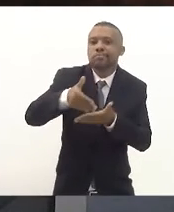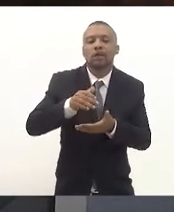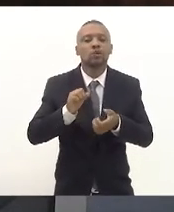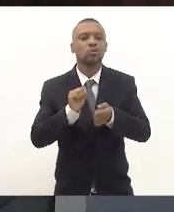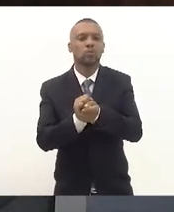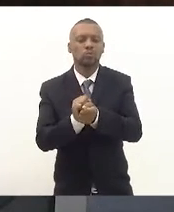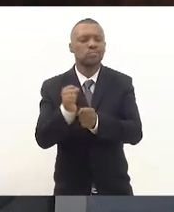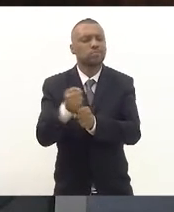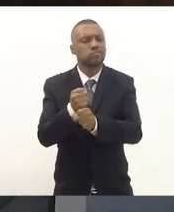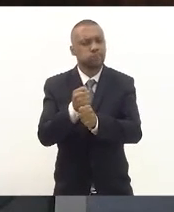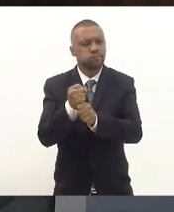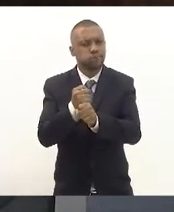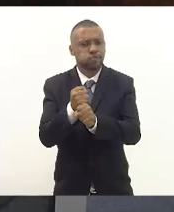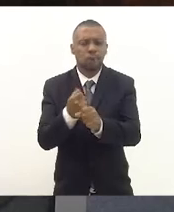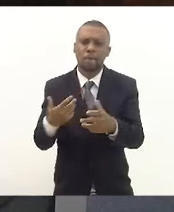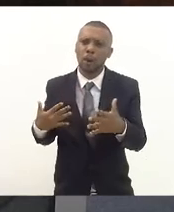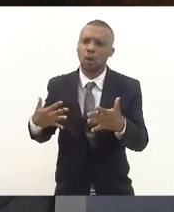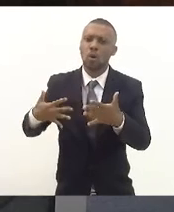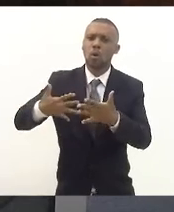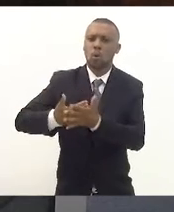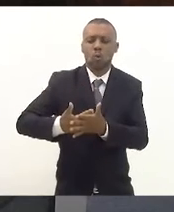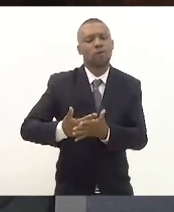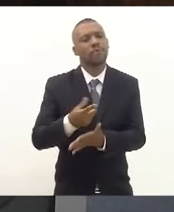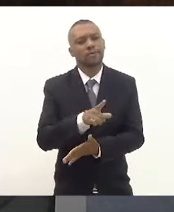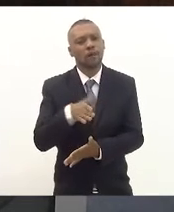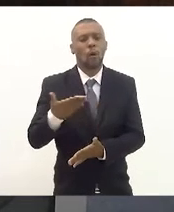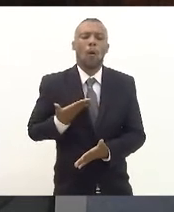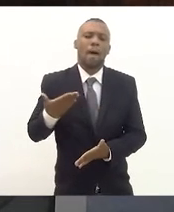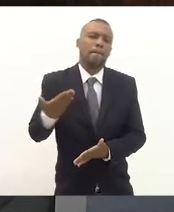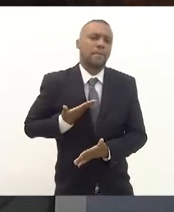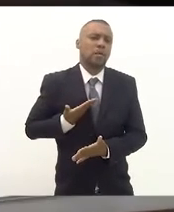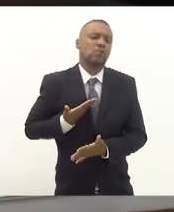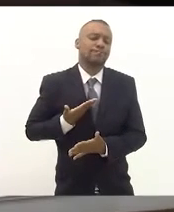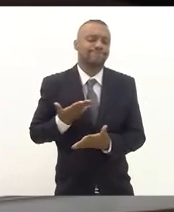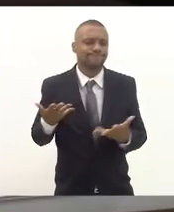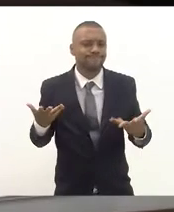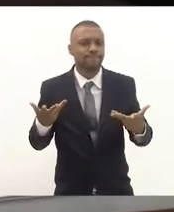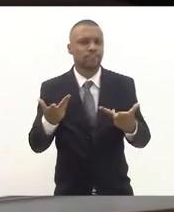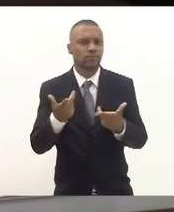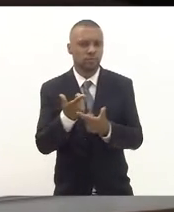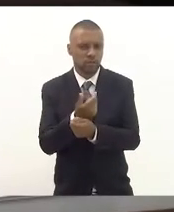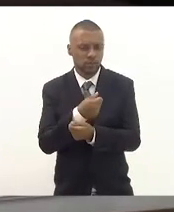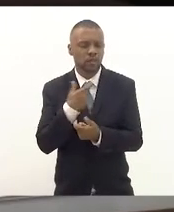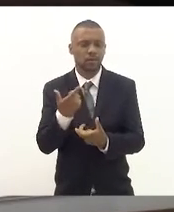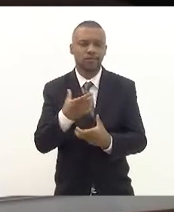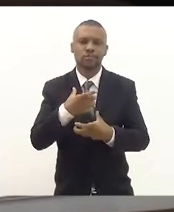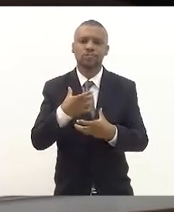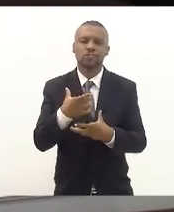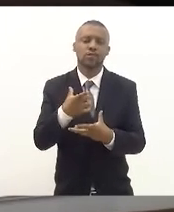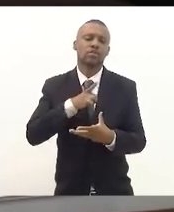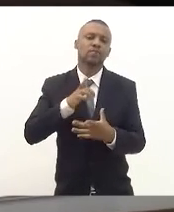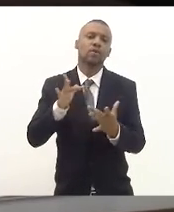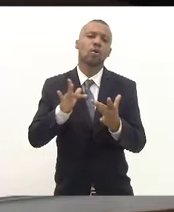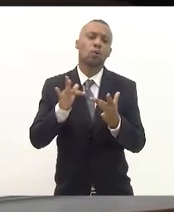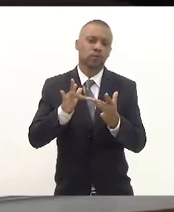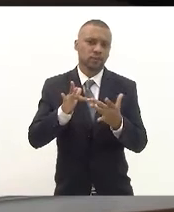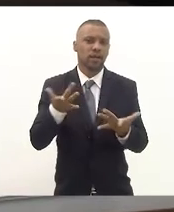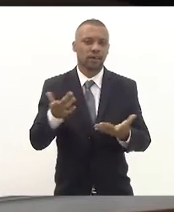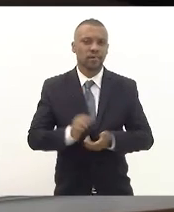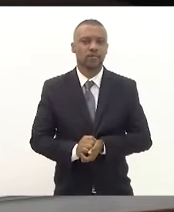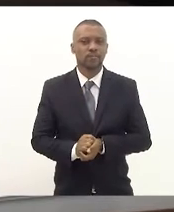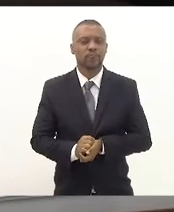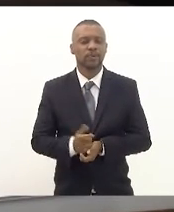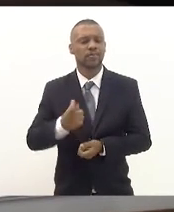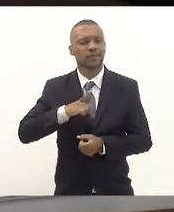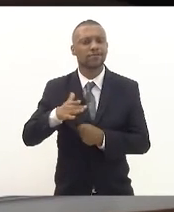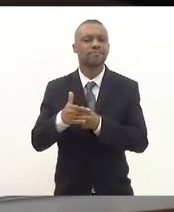esses anos você é um grande amigo que que eu fiz é o cara que eu